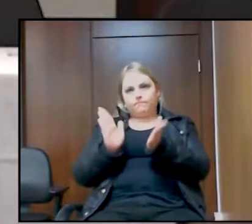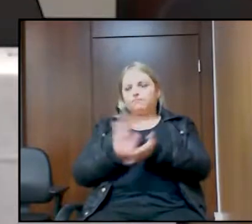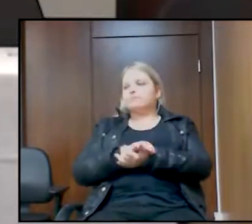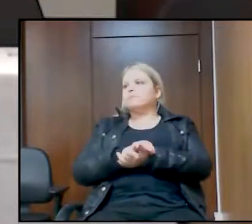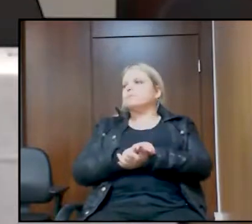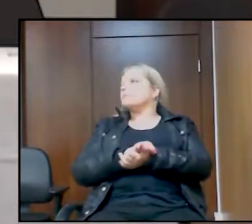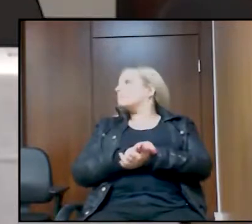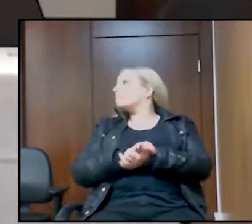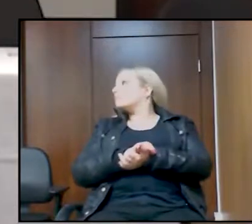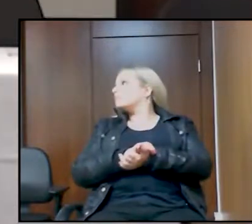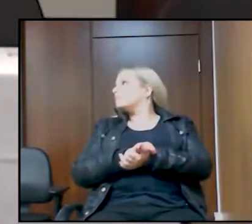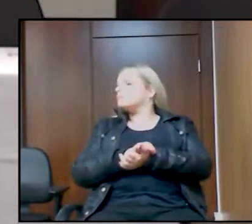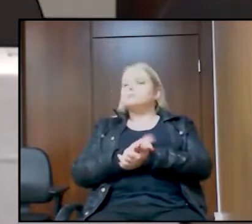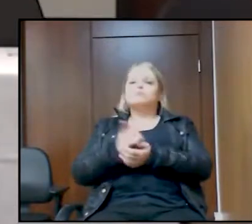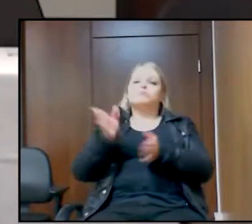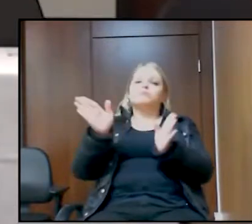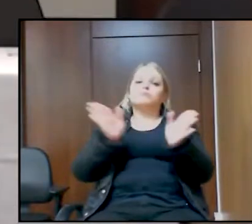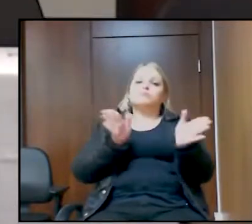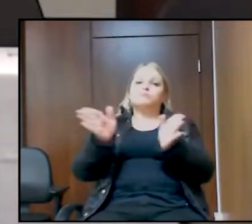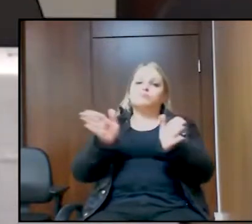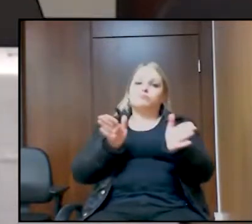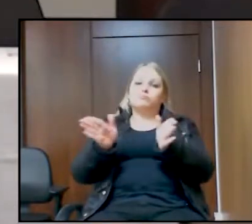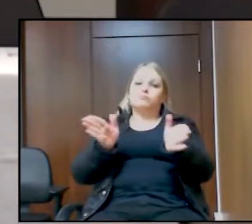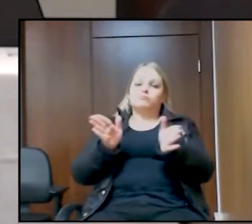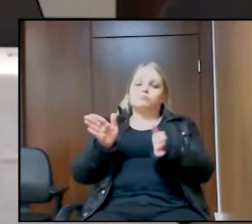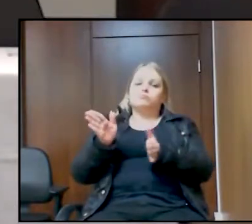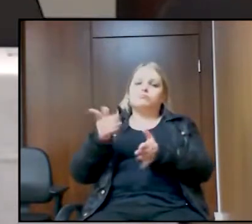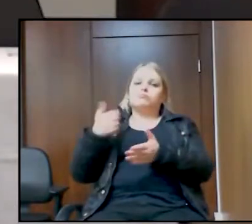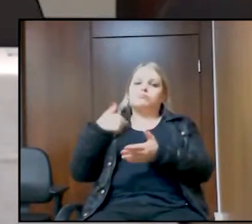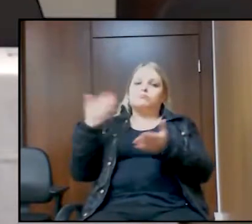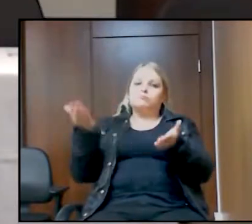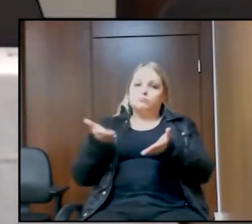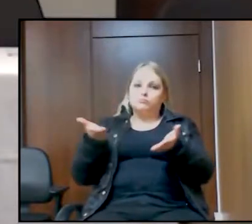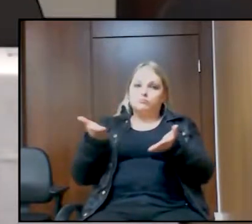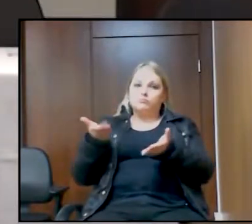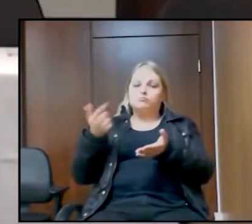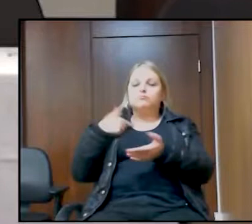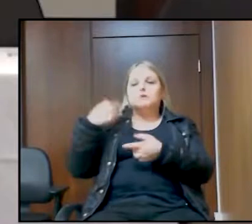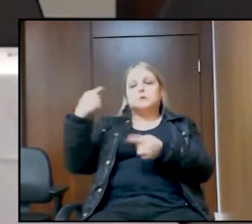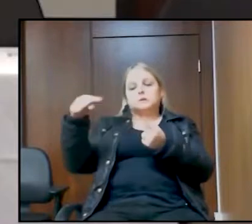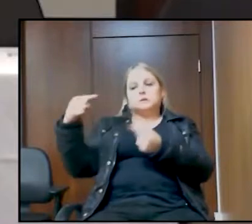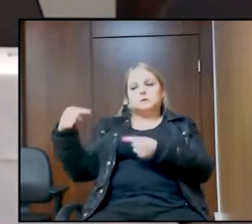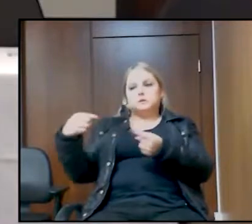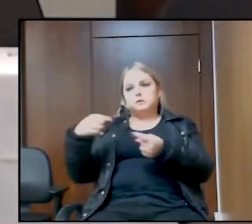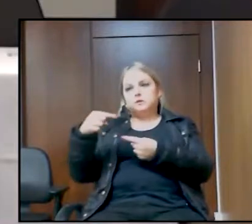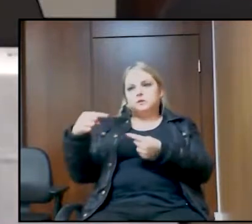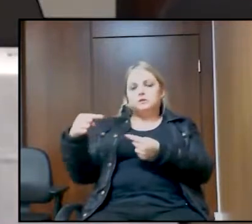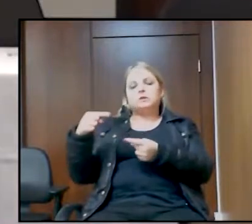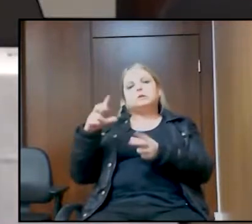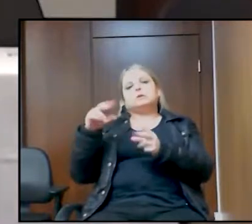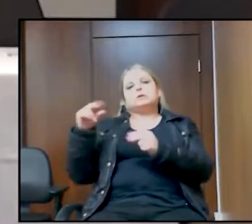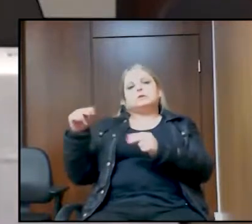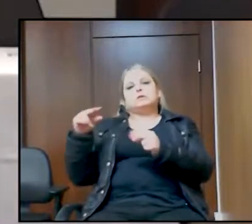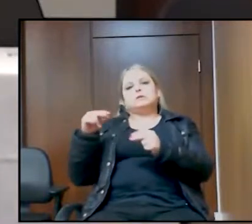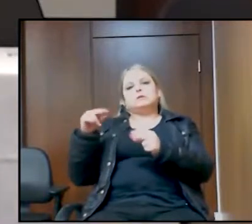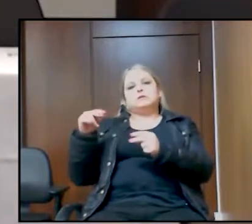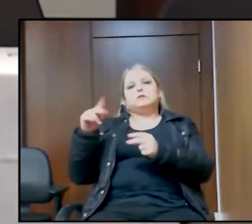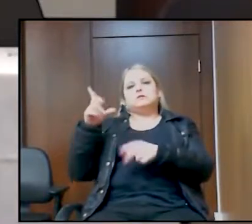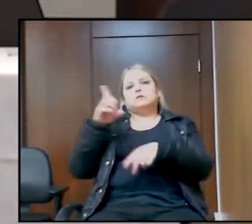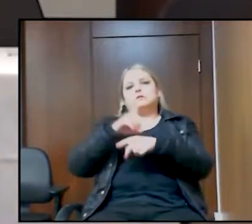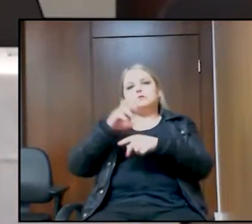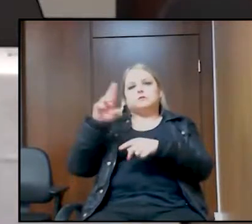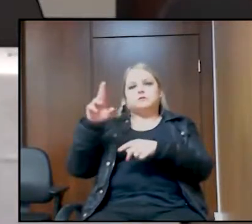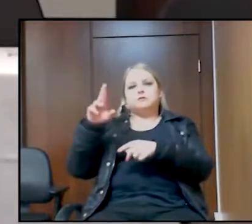No caso da acessibilidade, eu agora estava aqui fora discutindo, batendo papo com a doutora